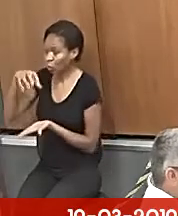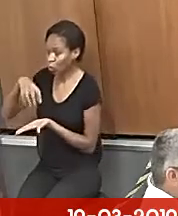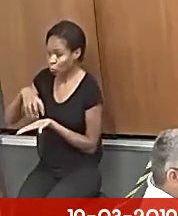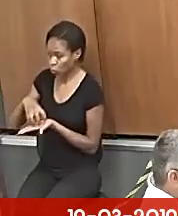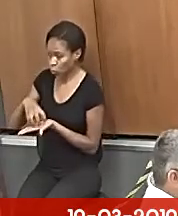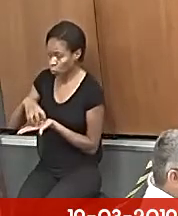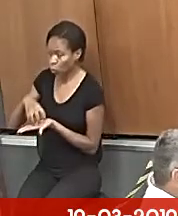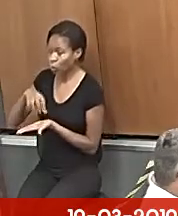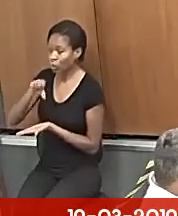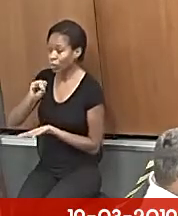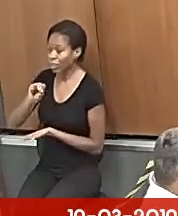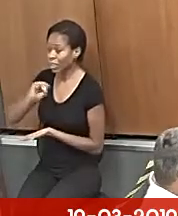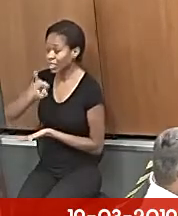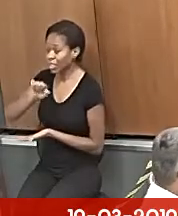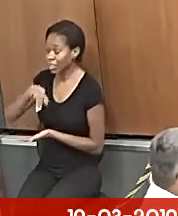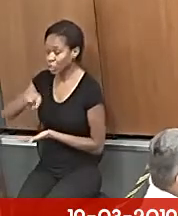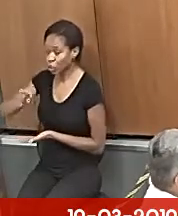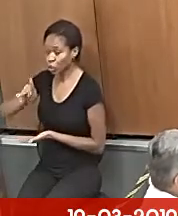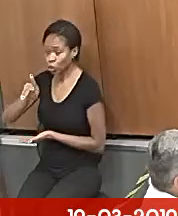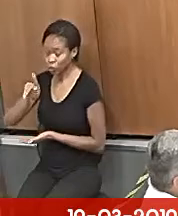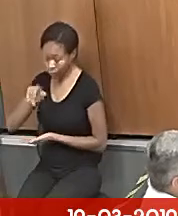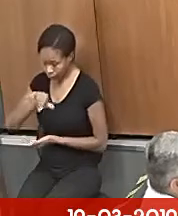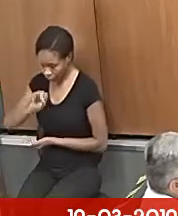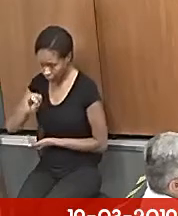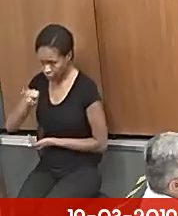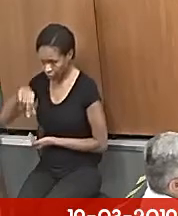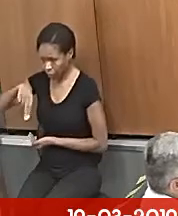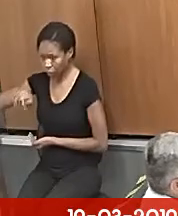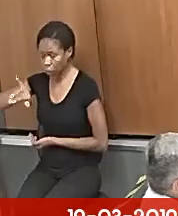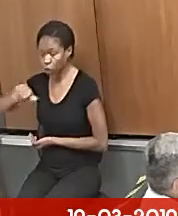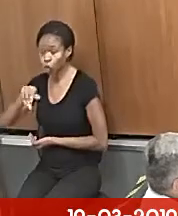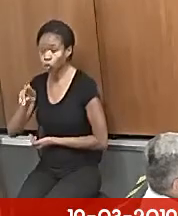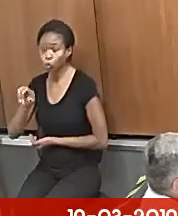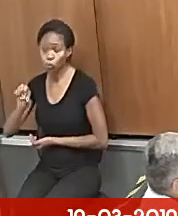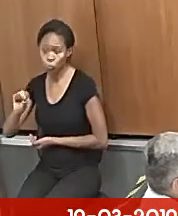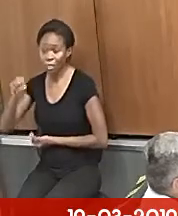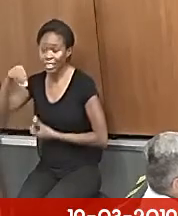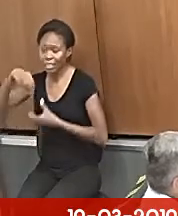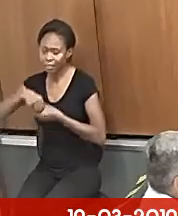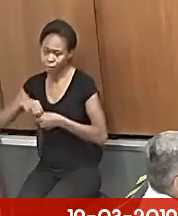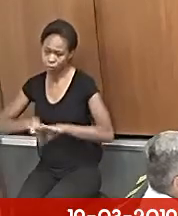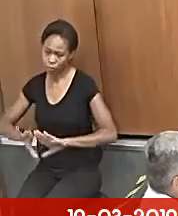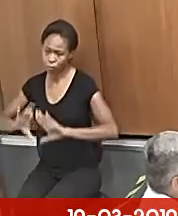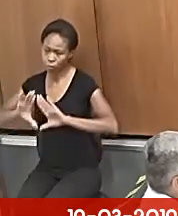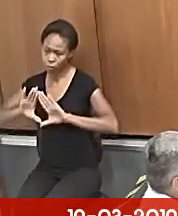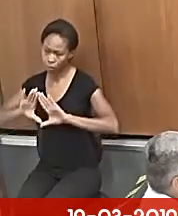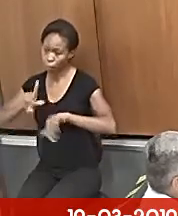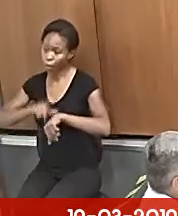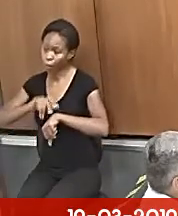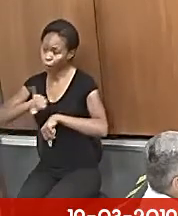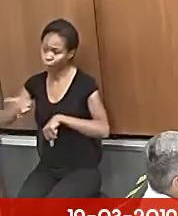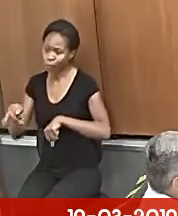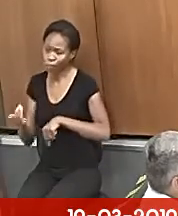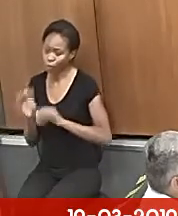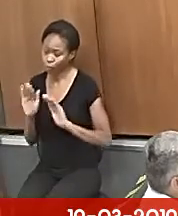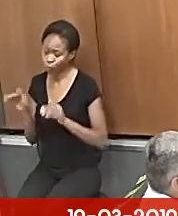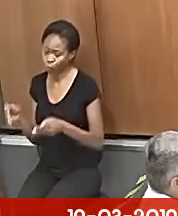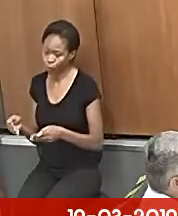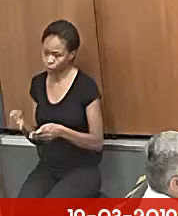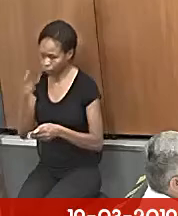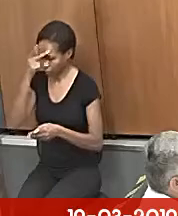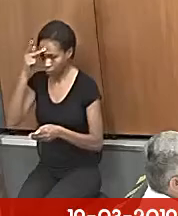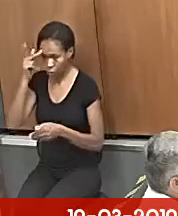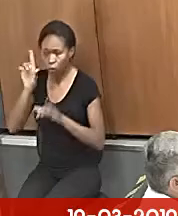aqui na assembléia para dar mais oportunidade das pessoas com deficiência têm um lugar específico pra